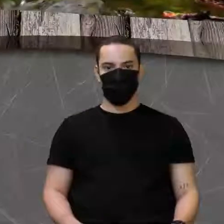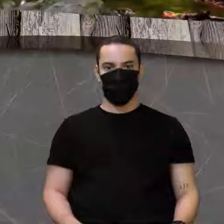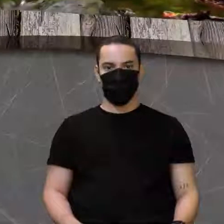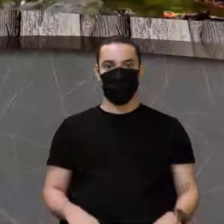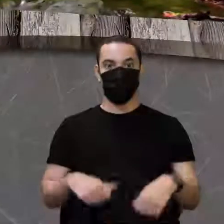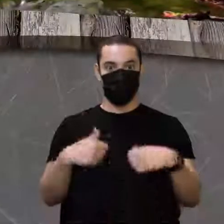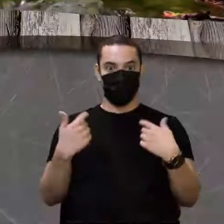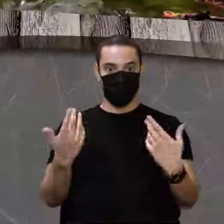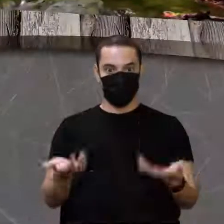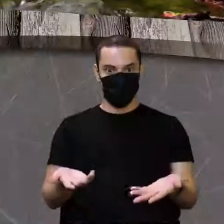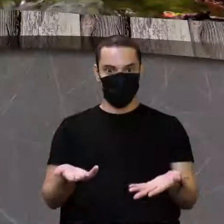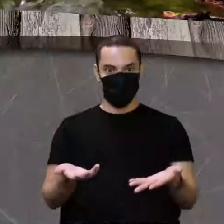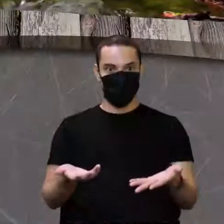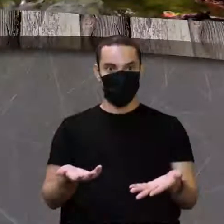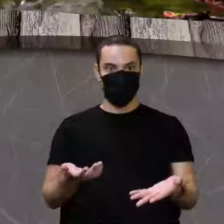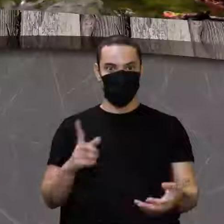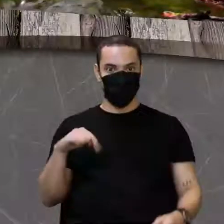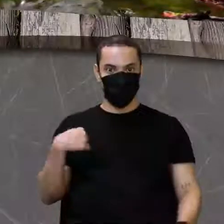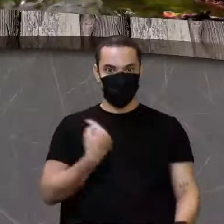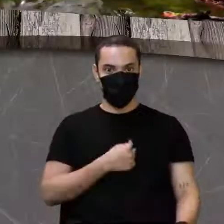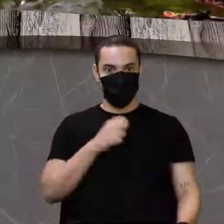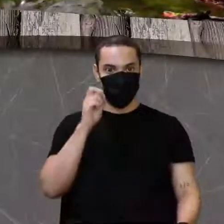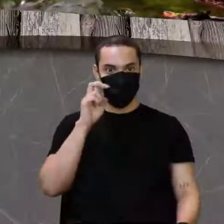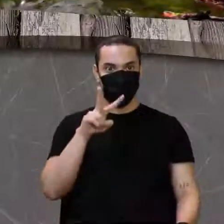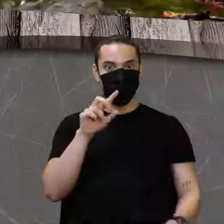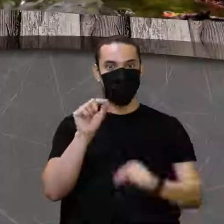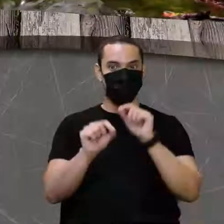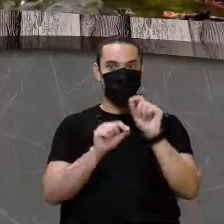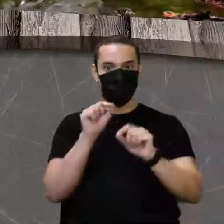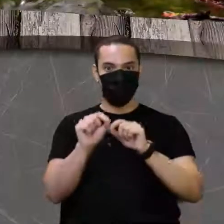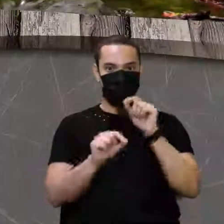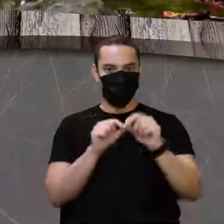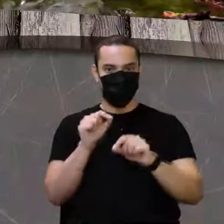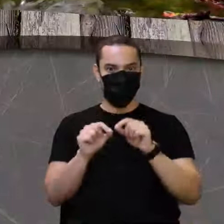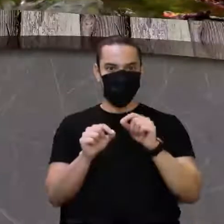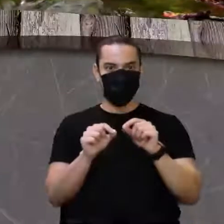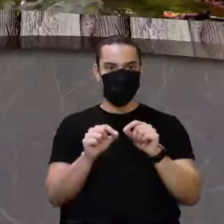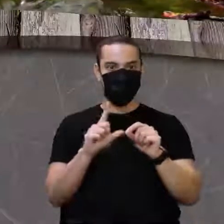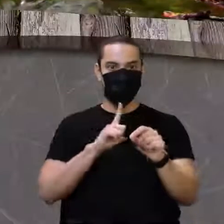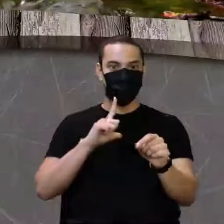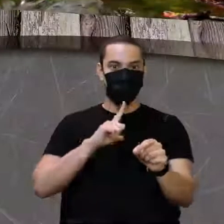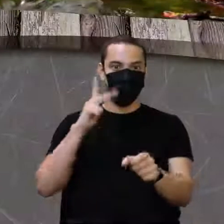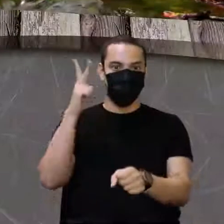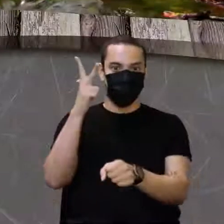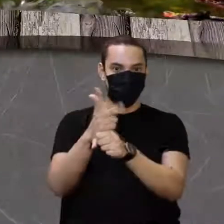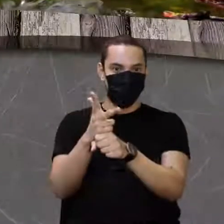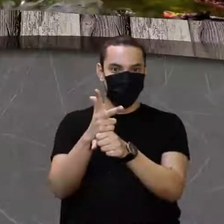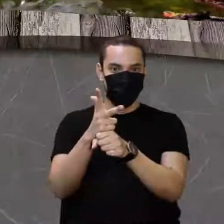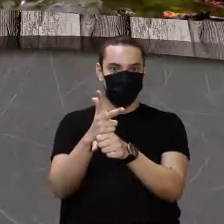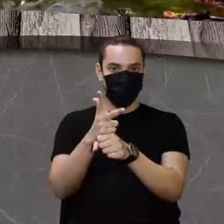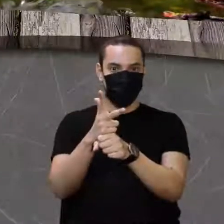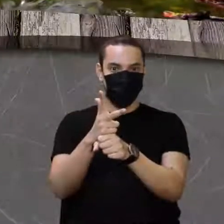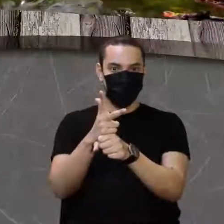a gente acabou de ver o que, prof? Nessa